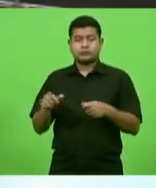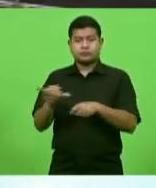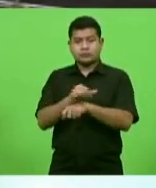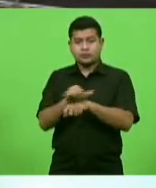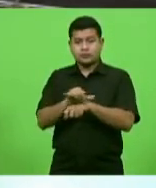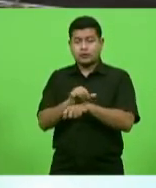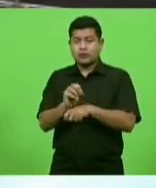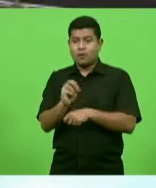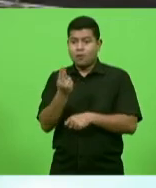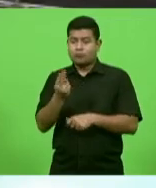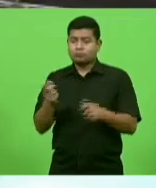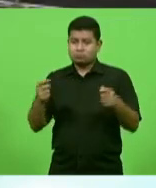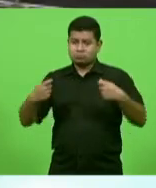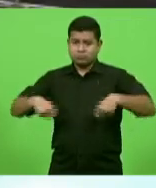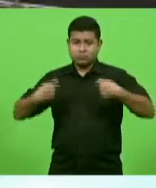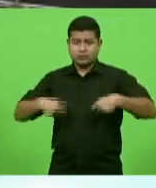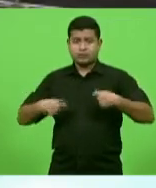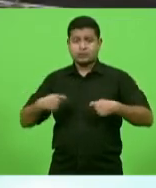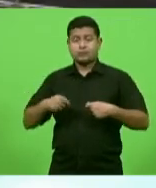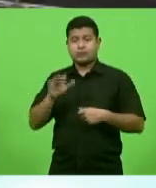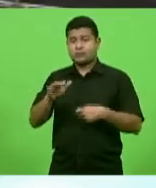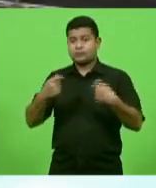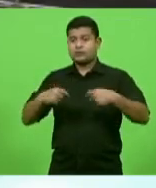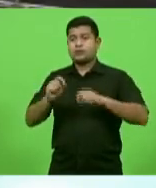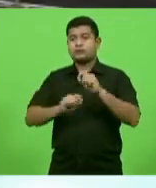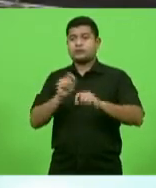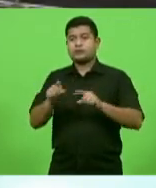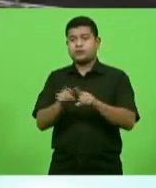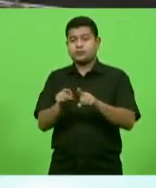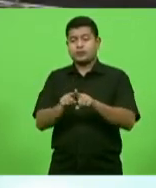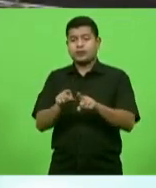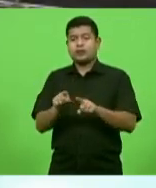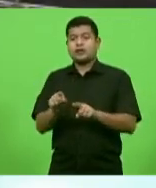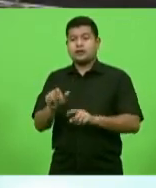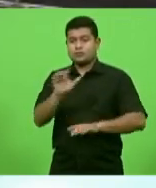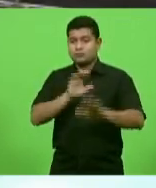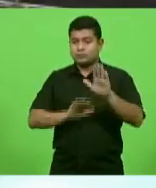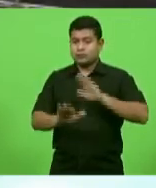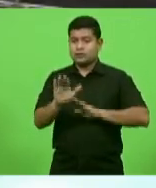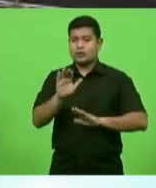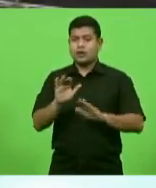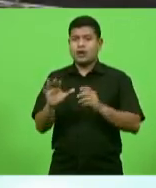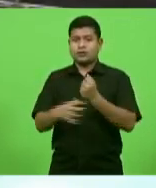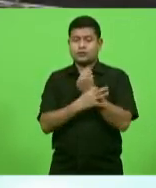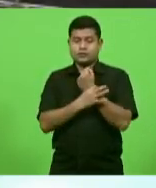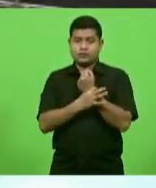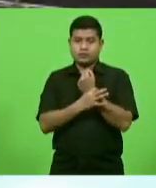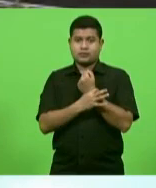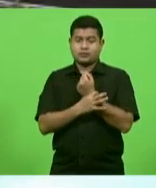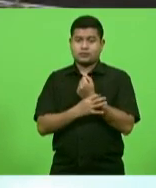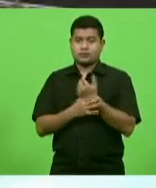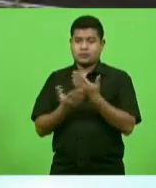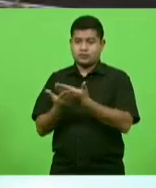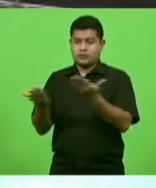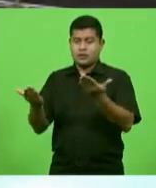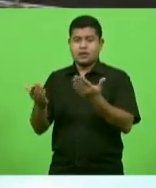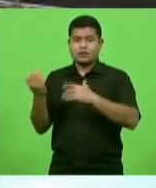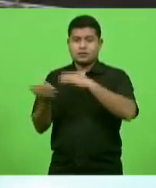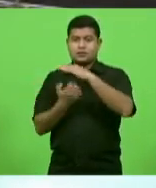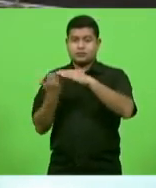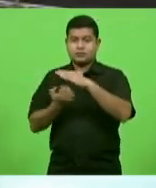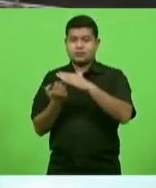possível como necessário desde que fossem adotadas as cautelas quanto à credibilidade do fornecedor e garantias suficientes